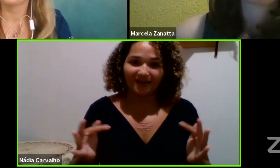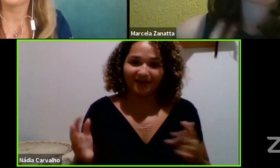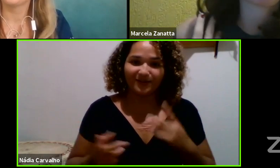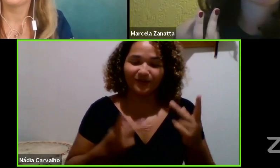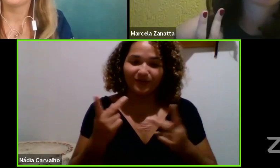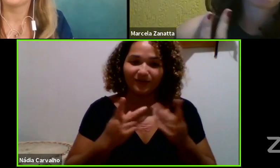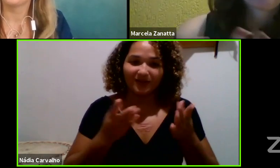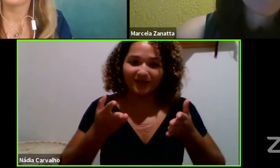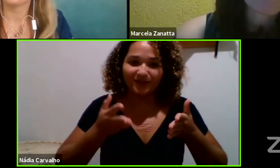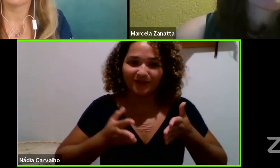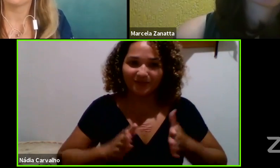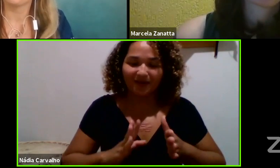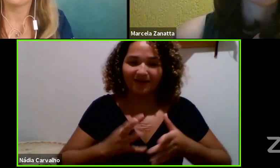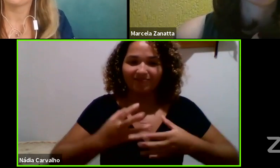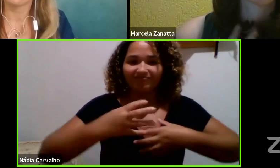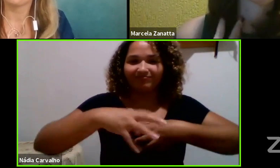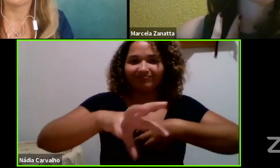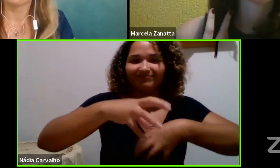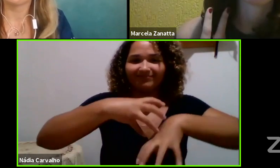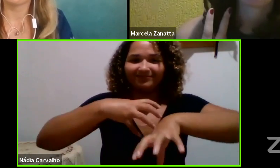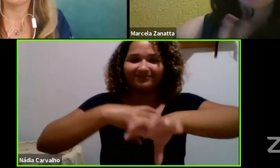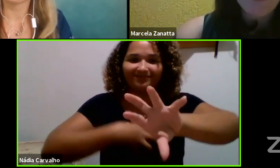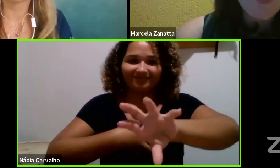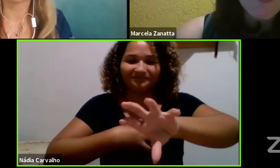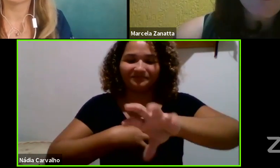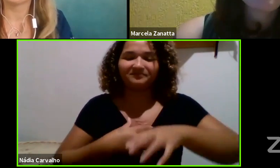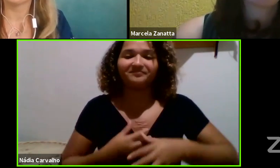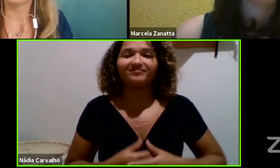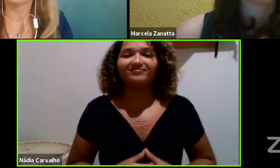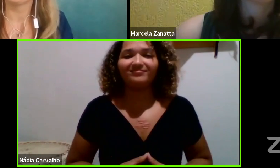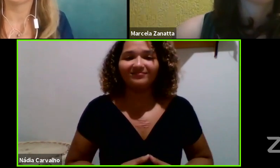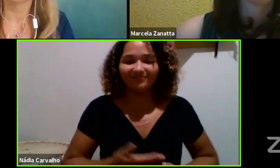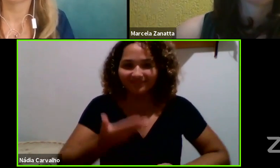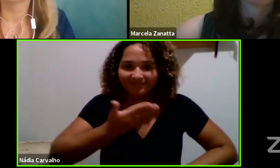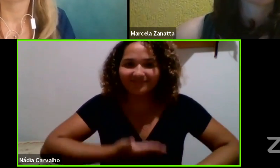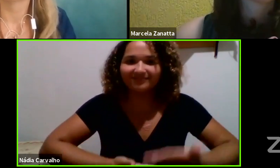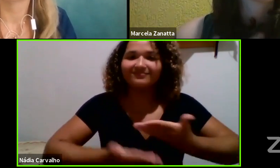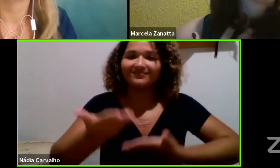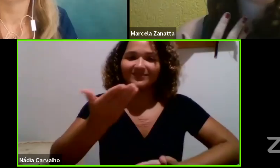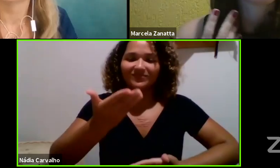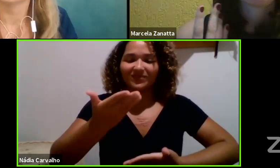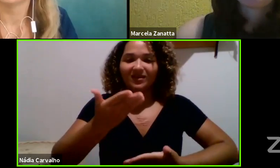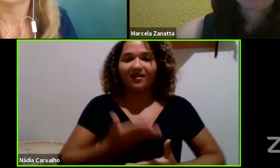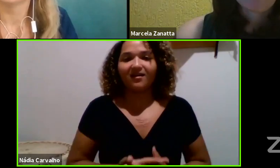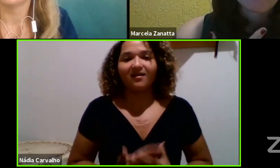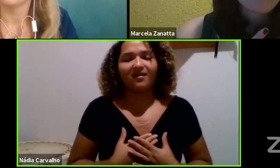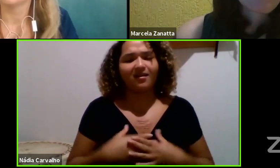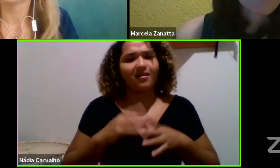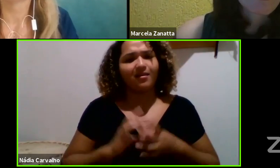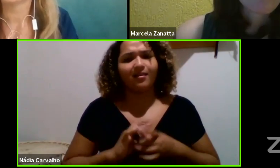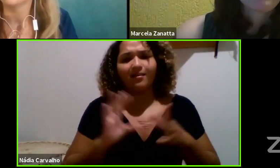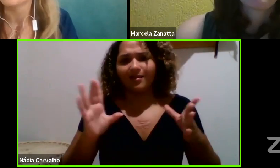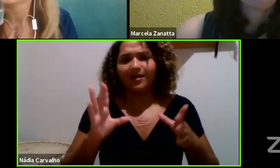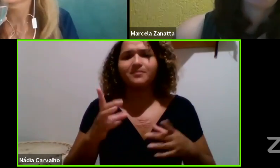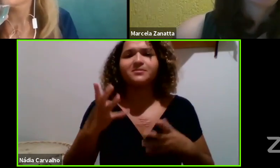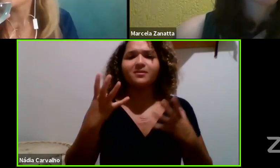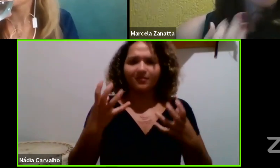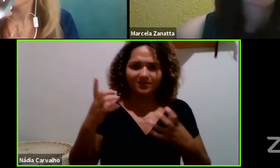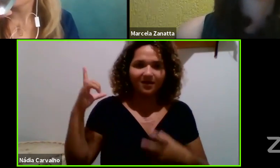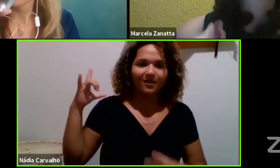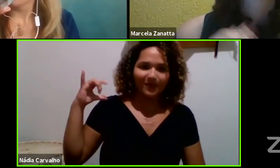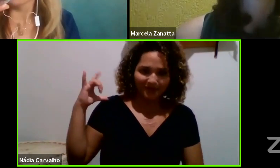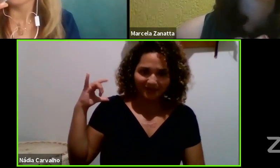parto, compartilhar nossa experiência, compartilhar um pouco o nosso dia a dia. A gente está disponível para vocês no Instagram, para quem quiser.